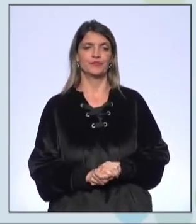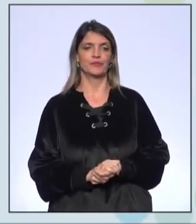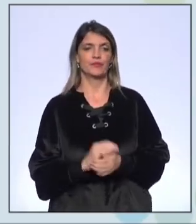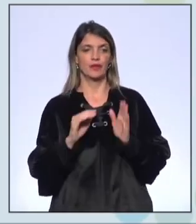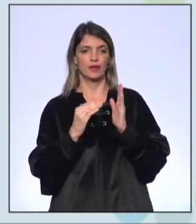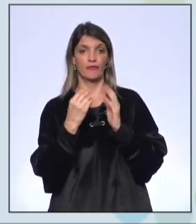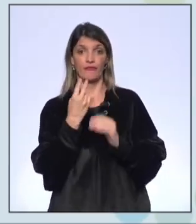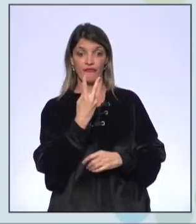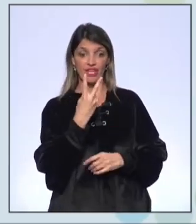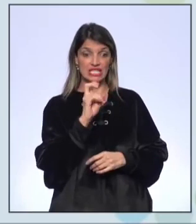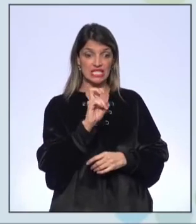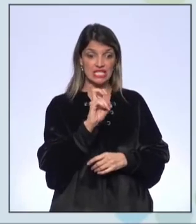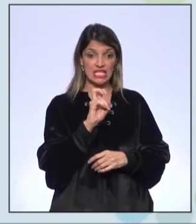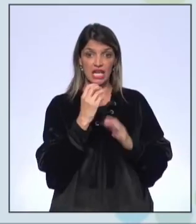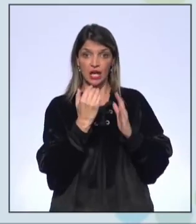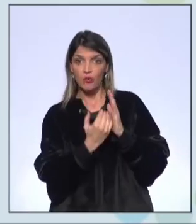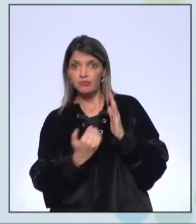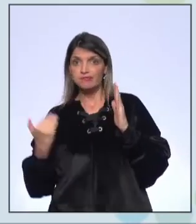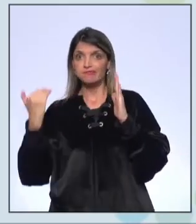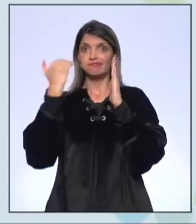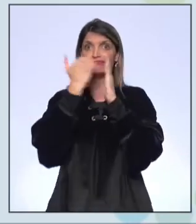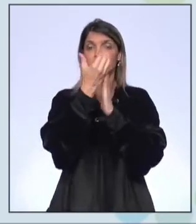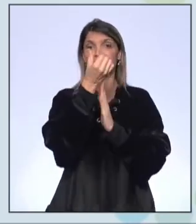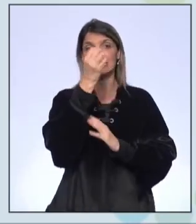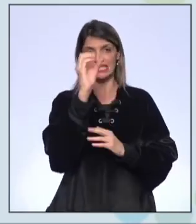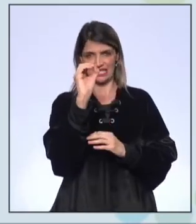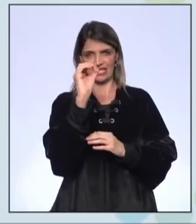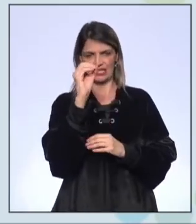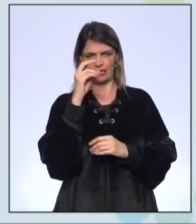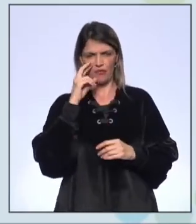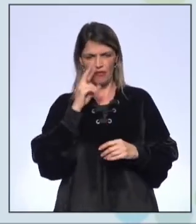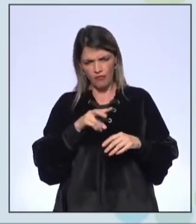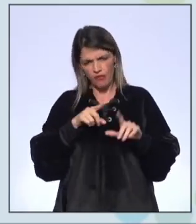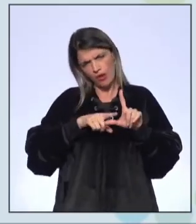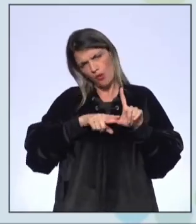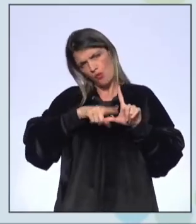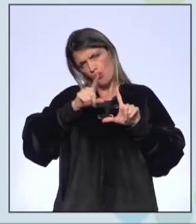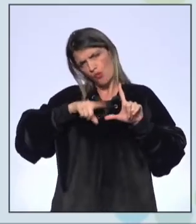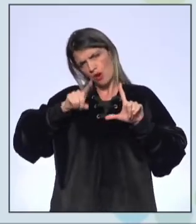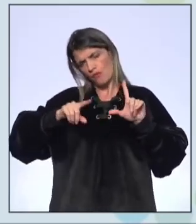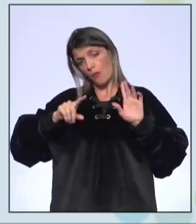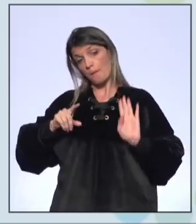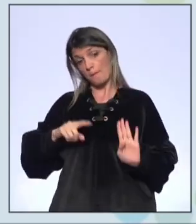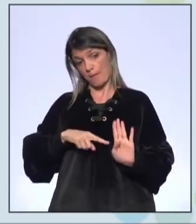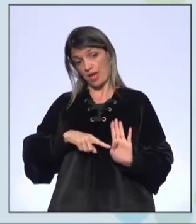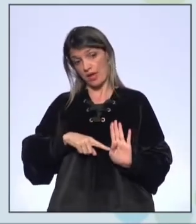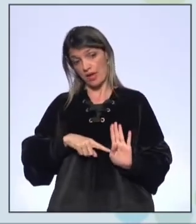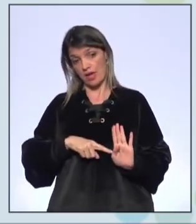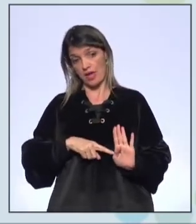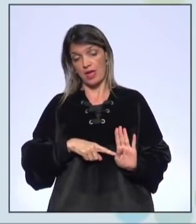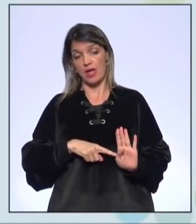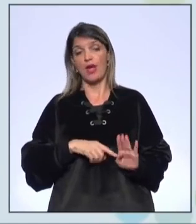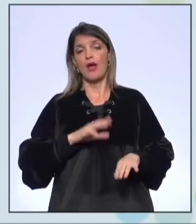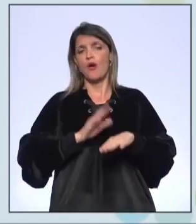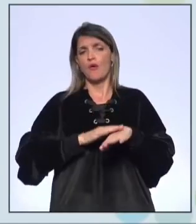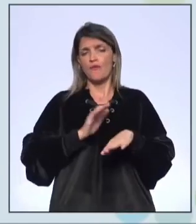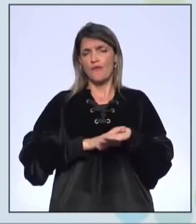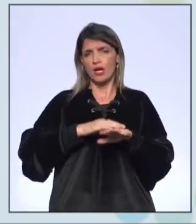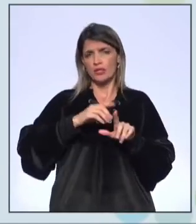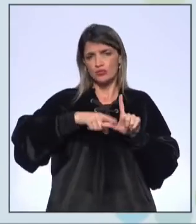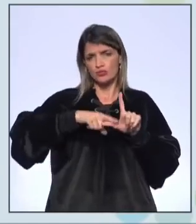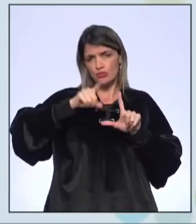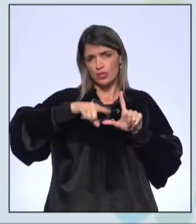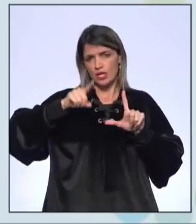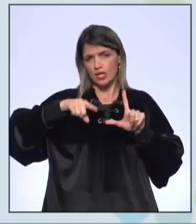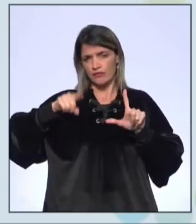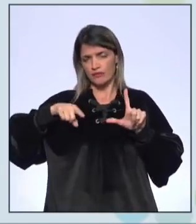para 60. Vamos olhar o gráfico ali, o gráfico embaixo, que é o B? Faça o gráfico de temperatura em função de calor, né?